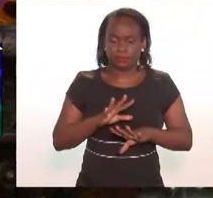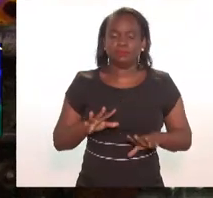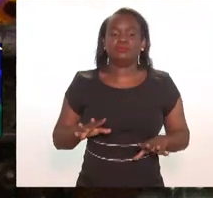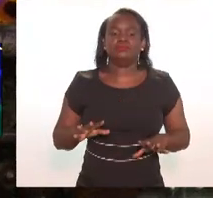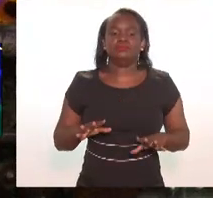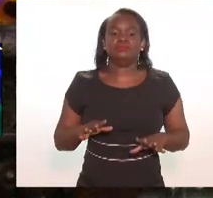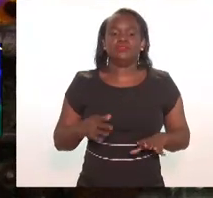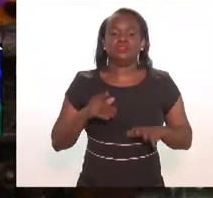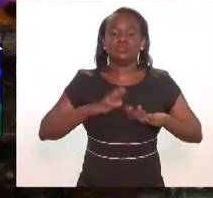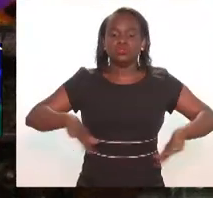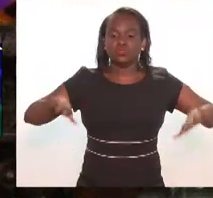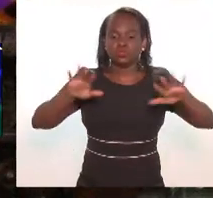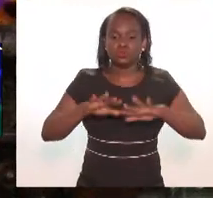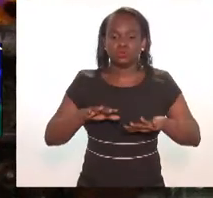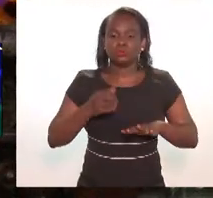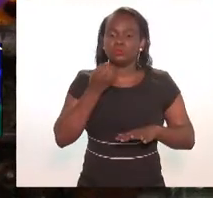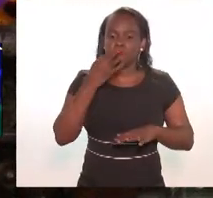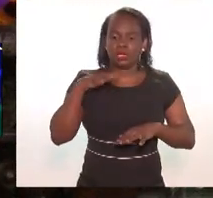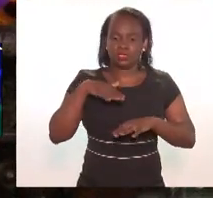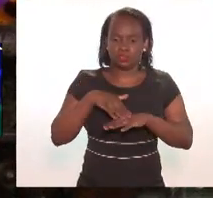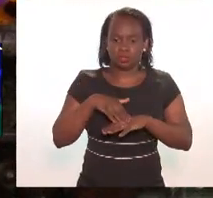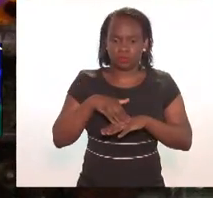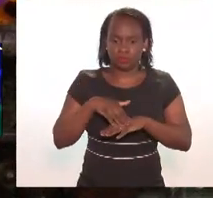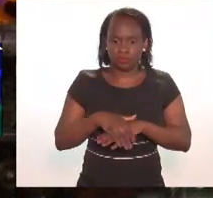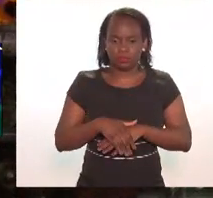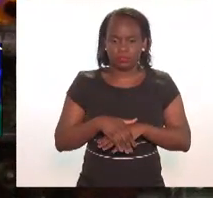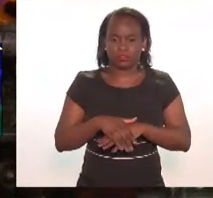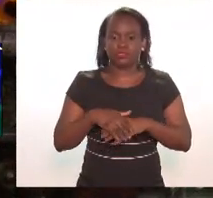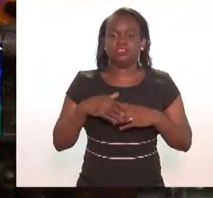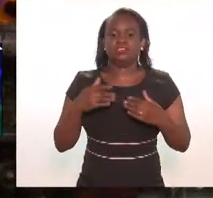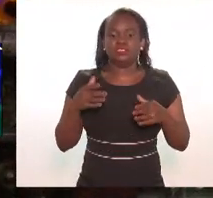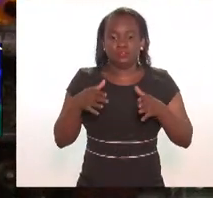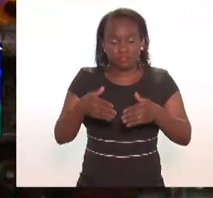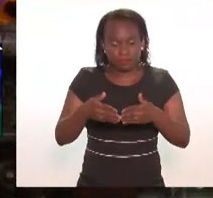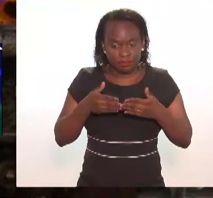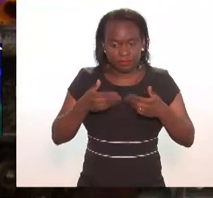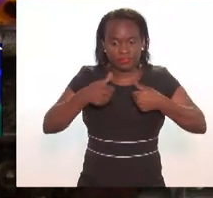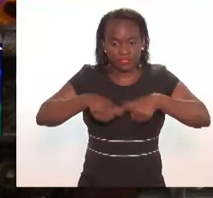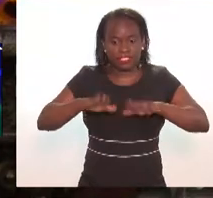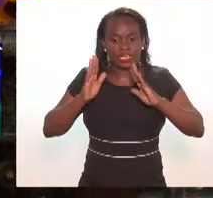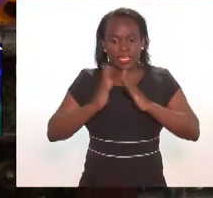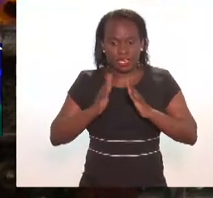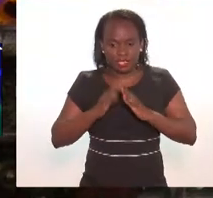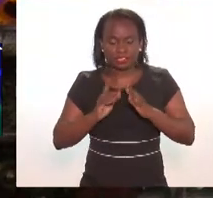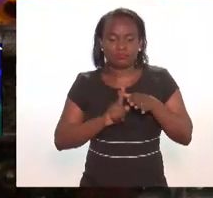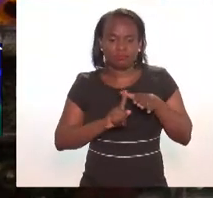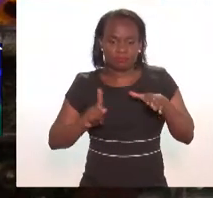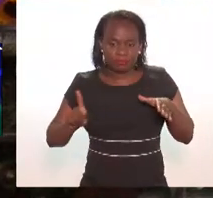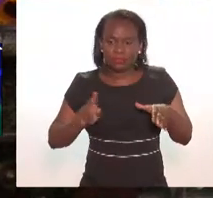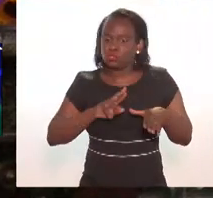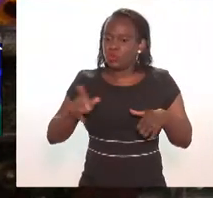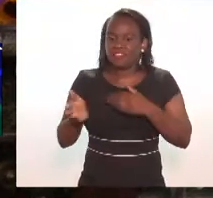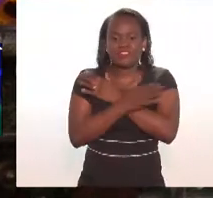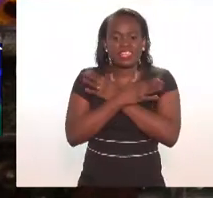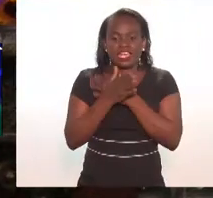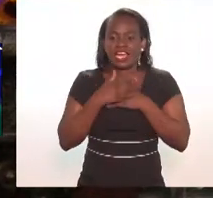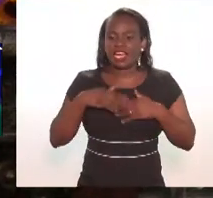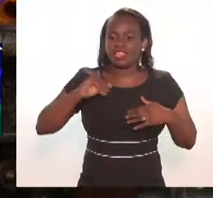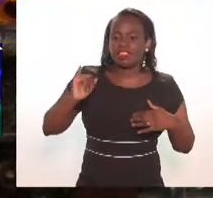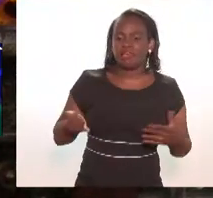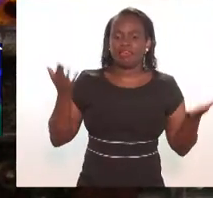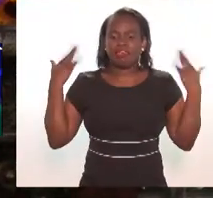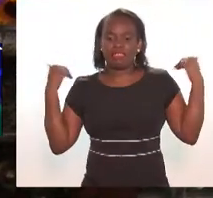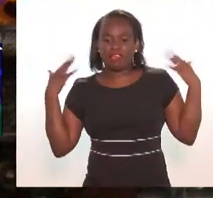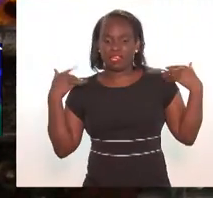sessão e tenham todos uma boa reclusão domiciliar. Não é feriadão,